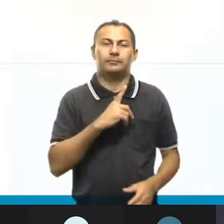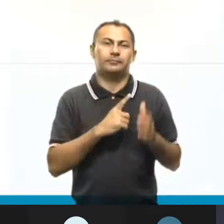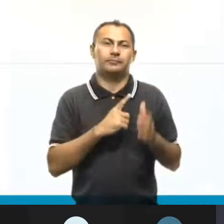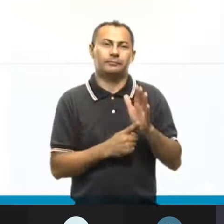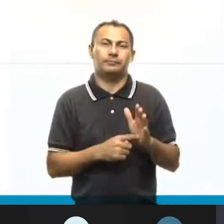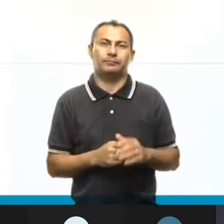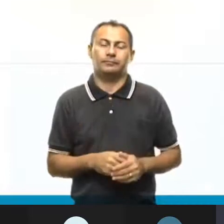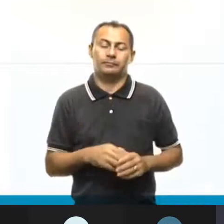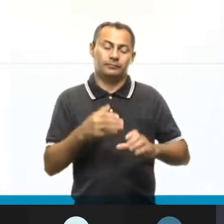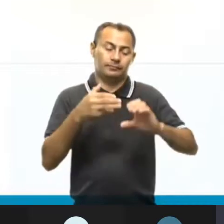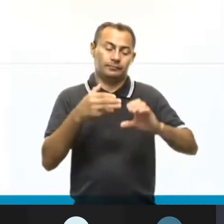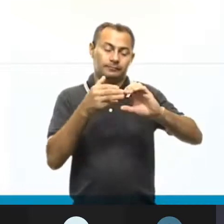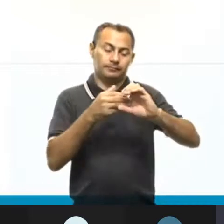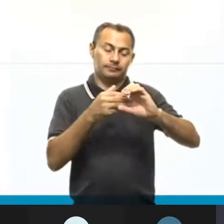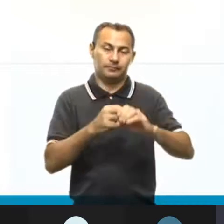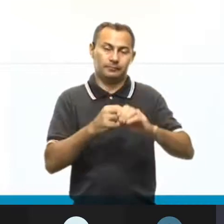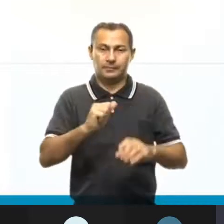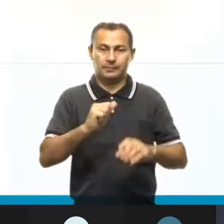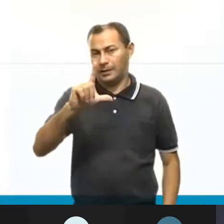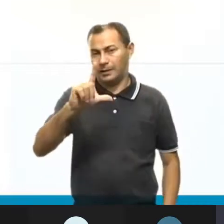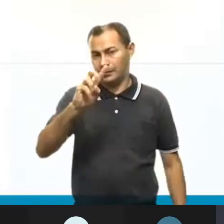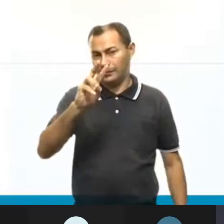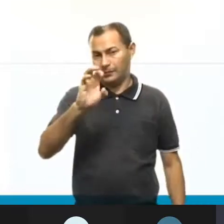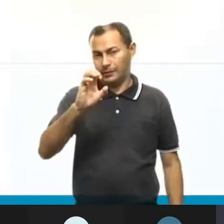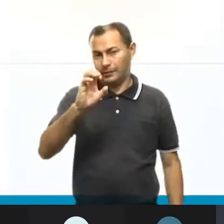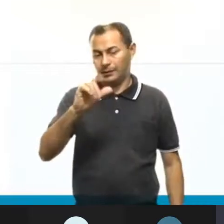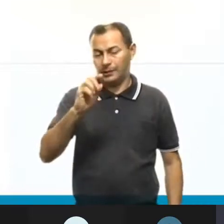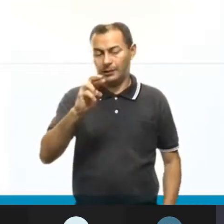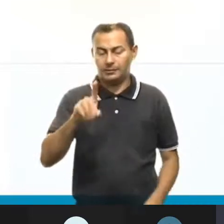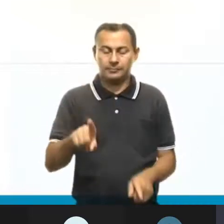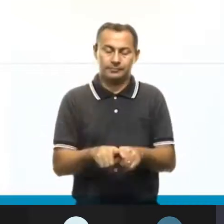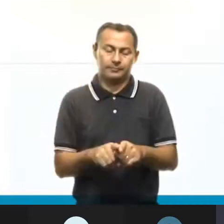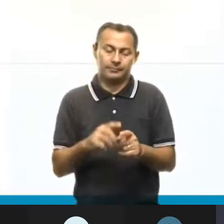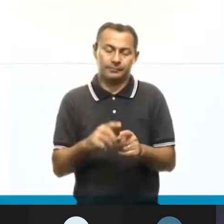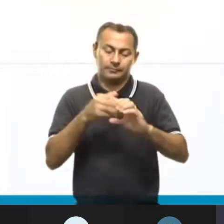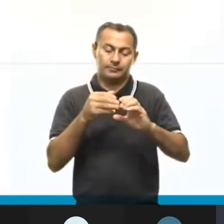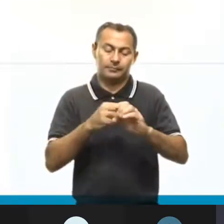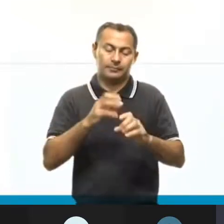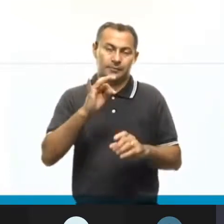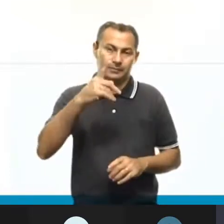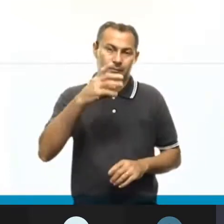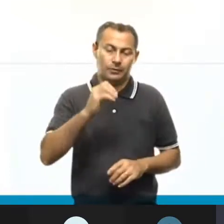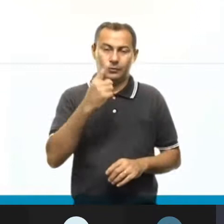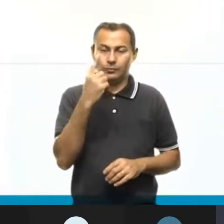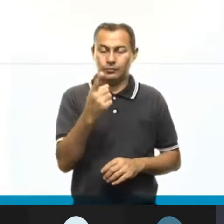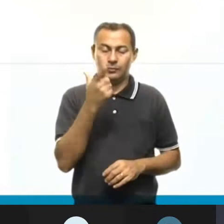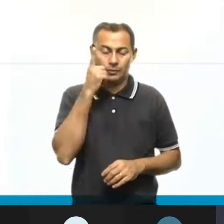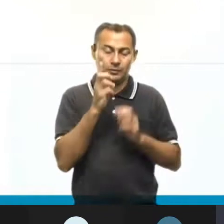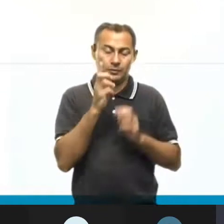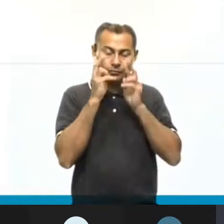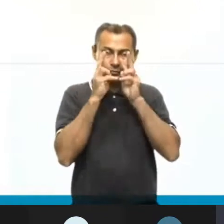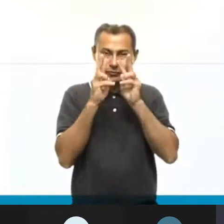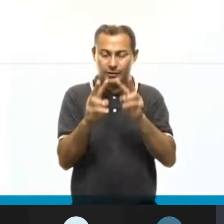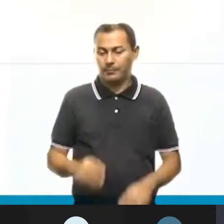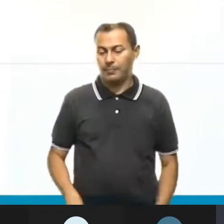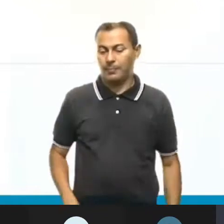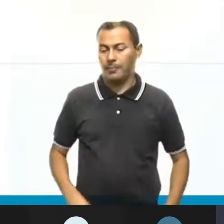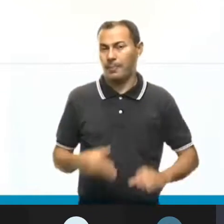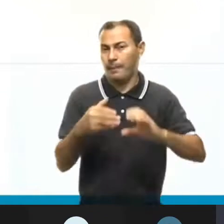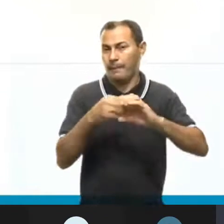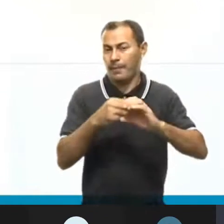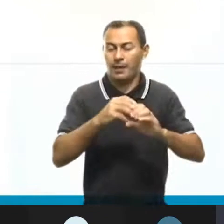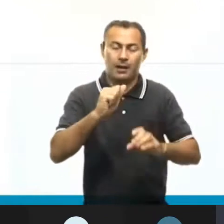presença aí dessas células alveolares, né. A célula alveolar do tipo 1, a gente consegue até observar aqui